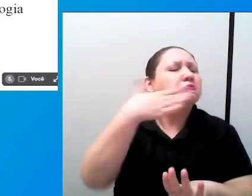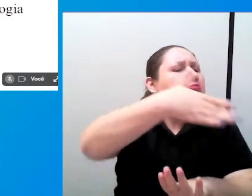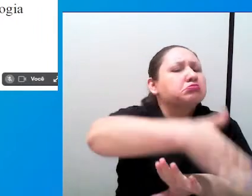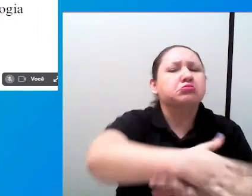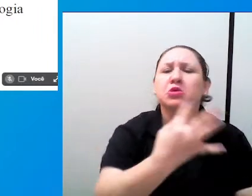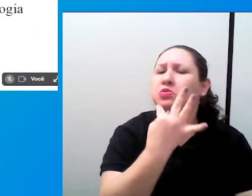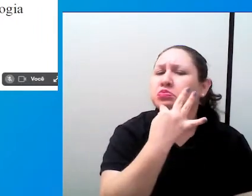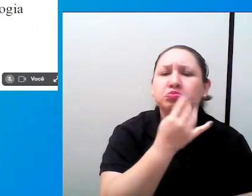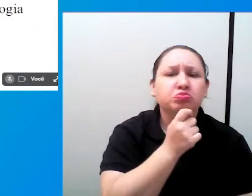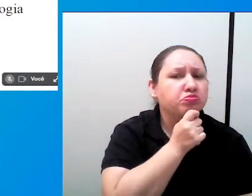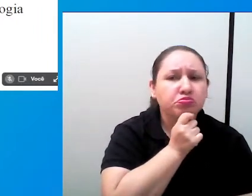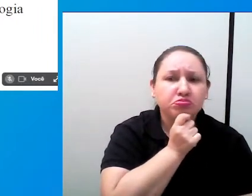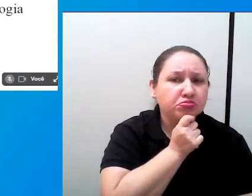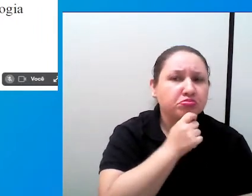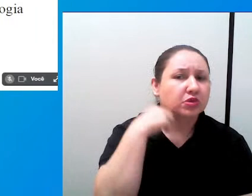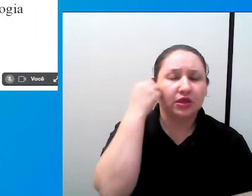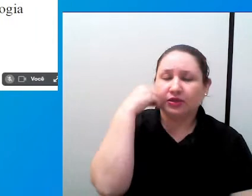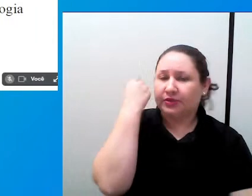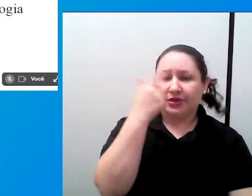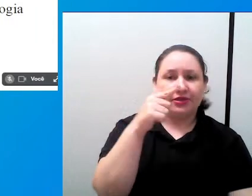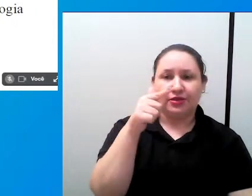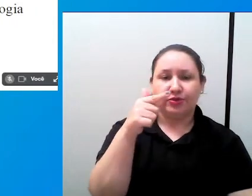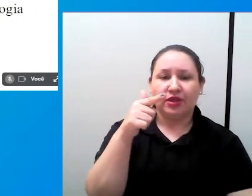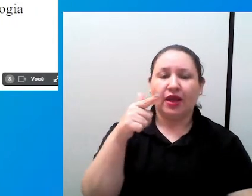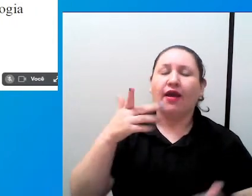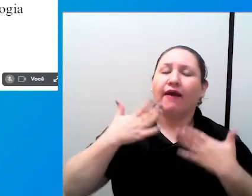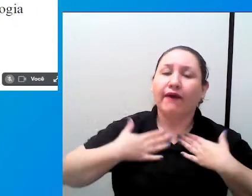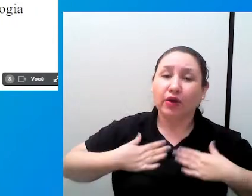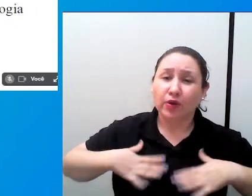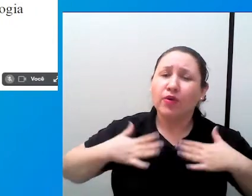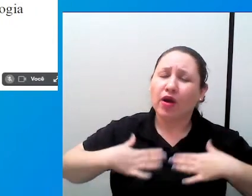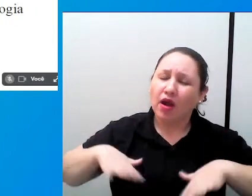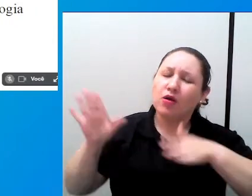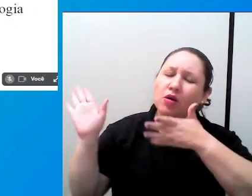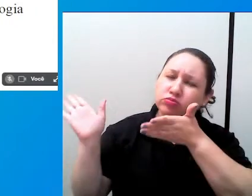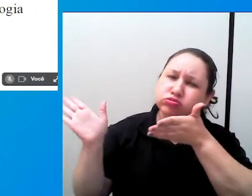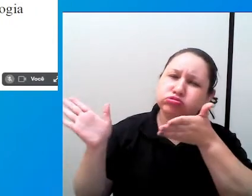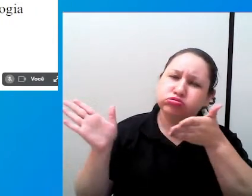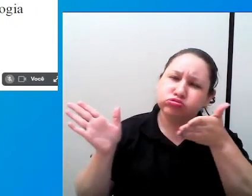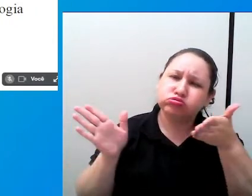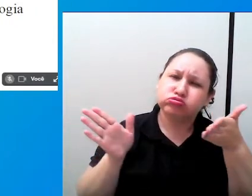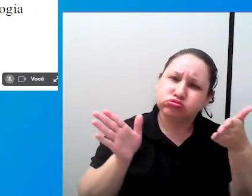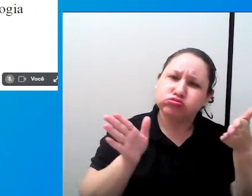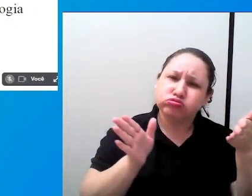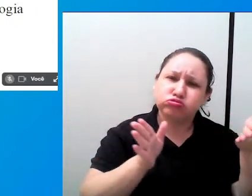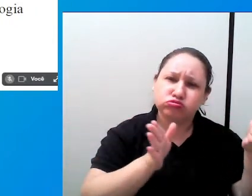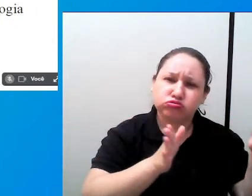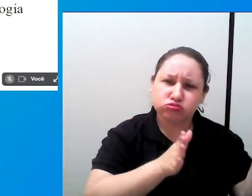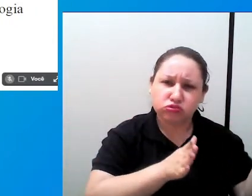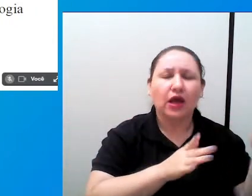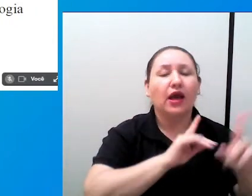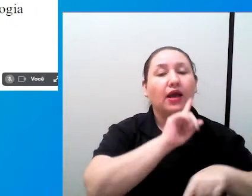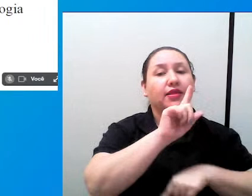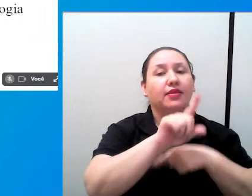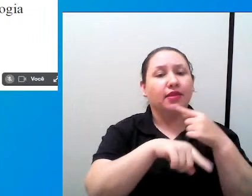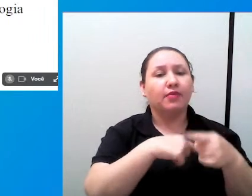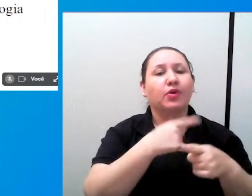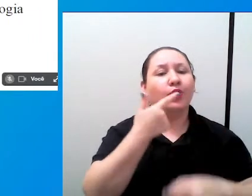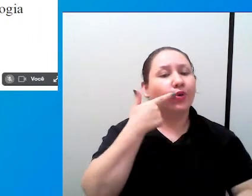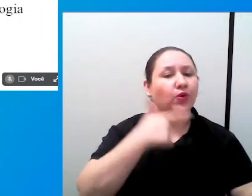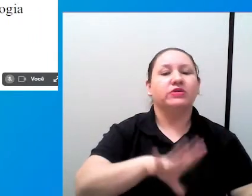a gente vai fazendo esse processo formativo durante o percurso. A ressignificação, o segundo ponto, a